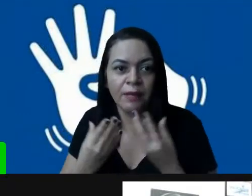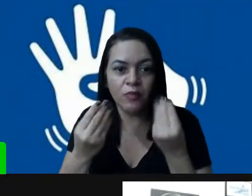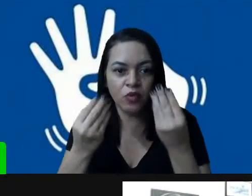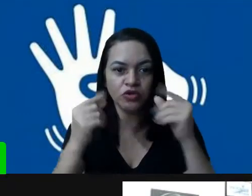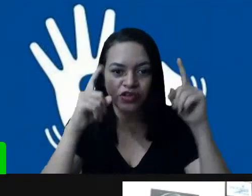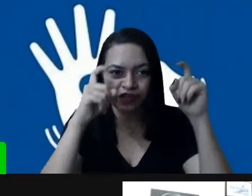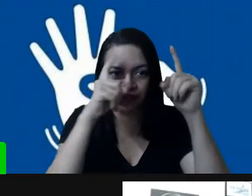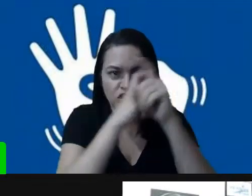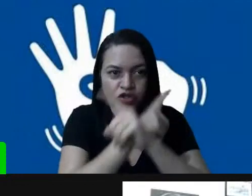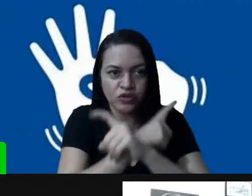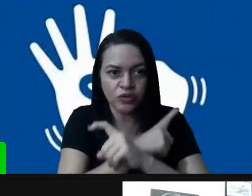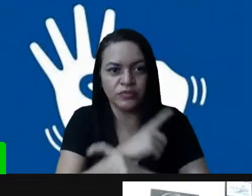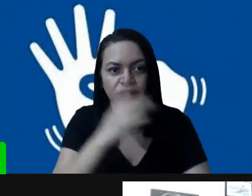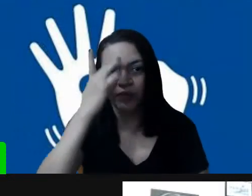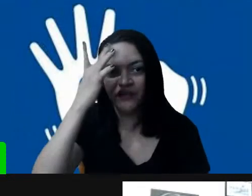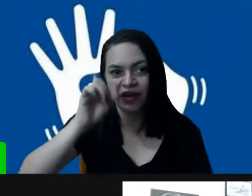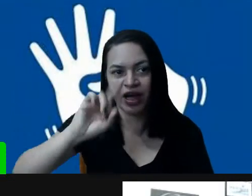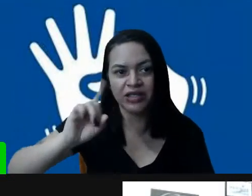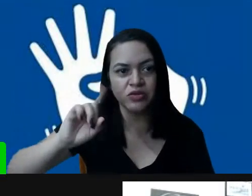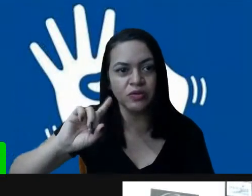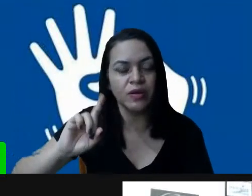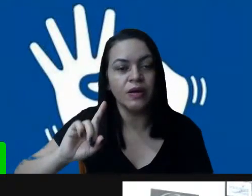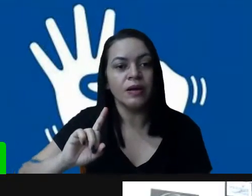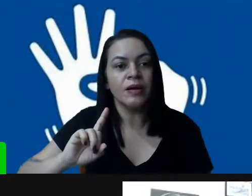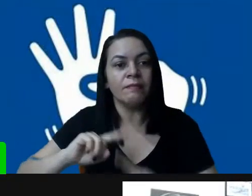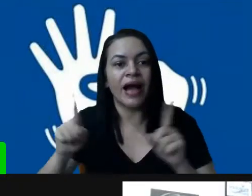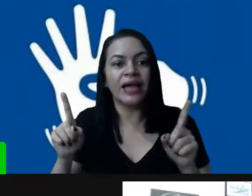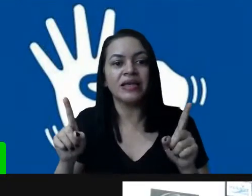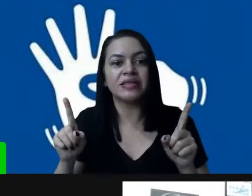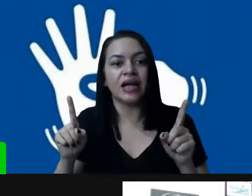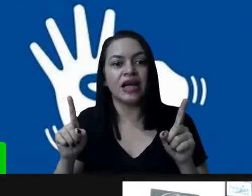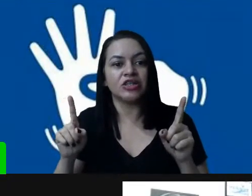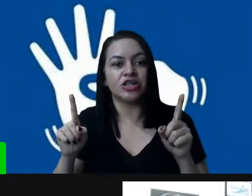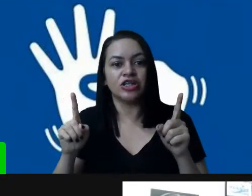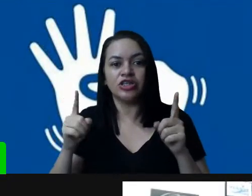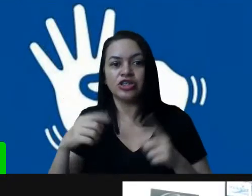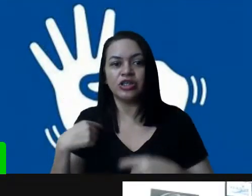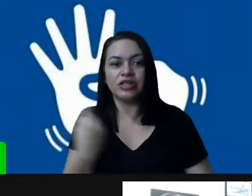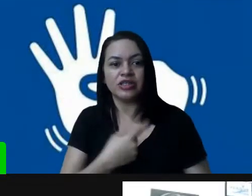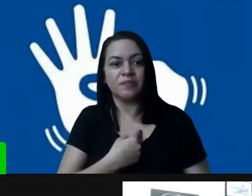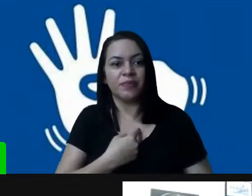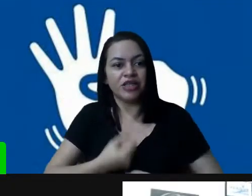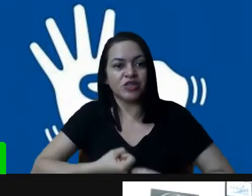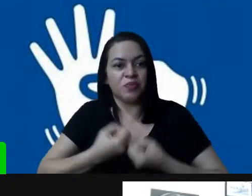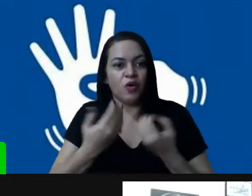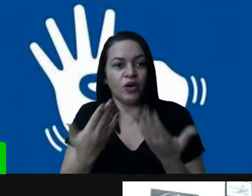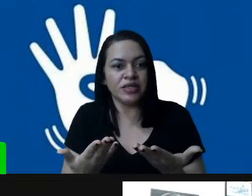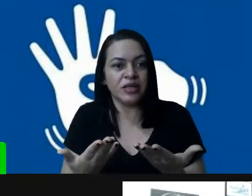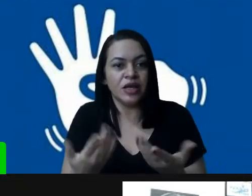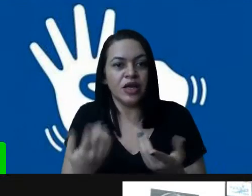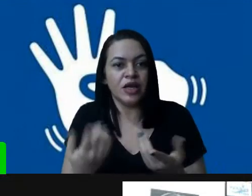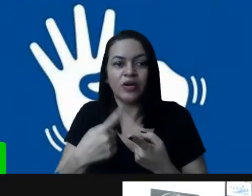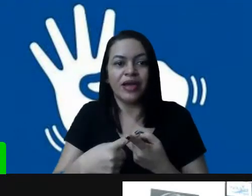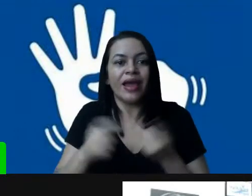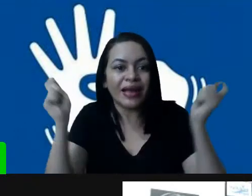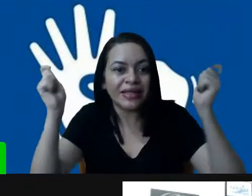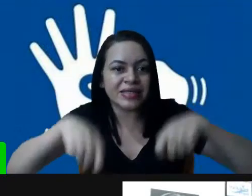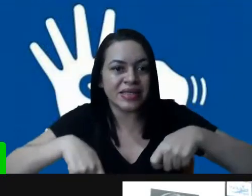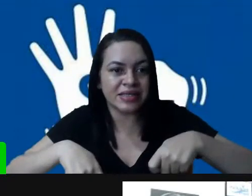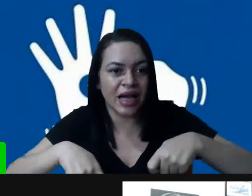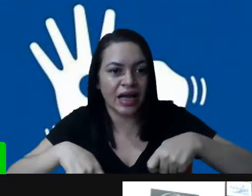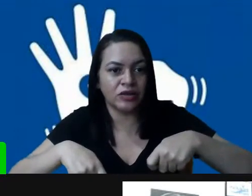É muito difícil, não é fácil, mas a gente se predispôs porque